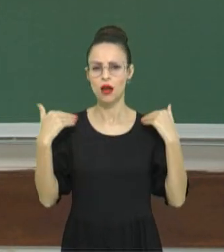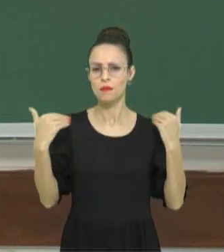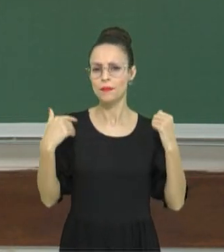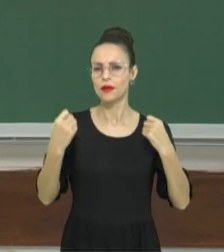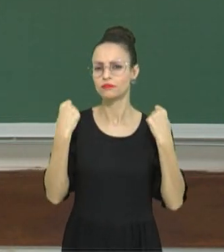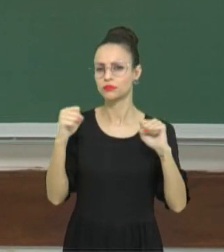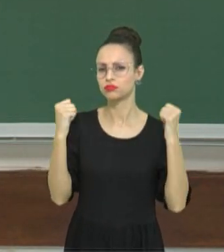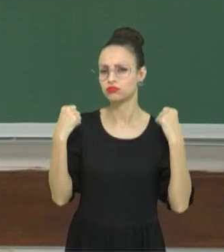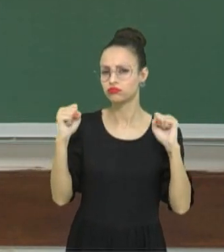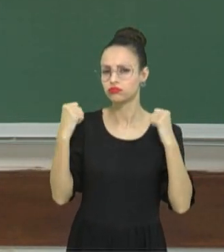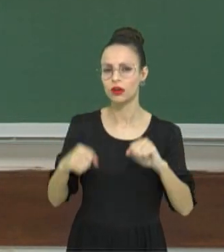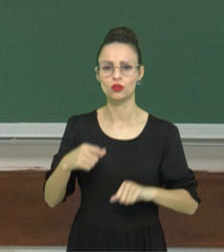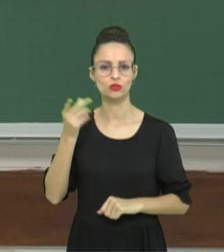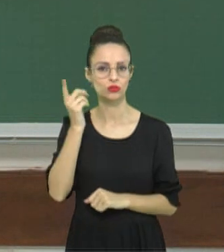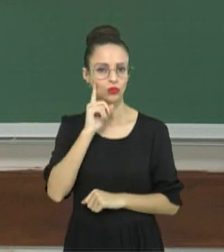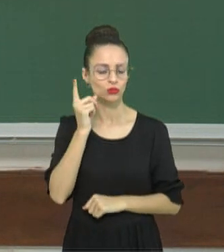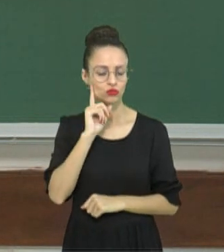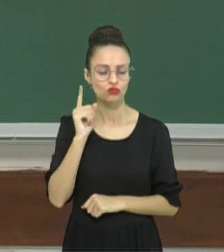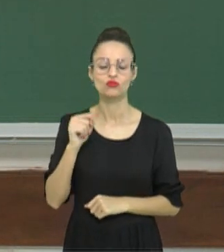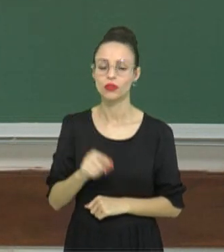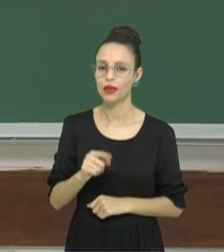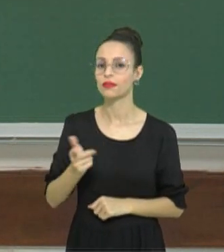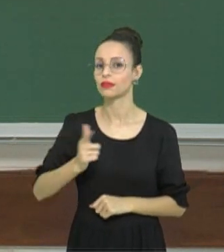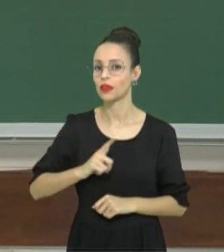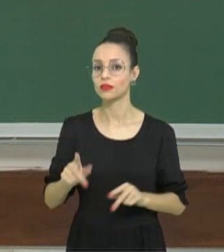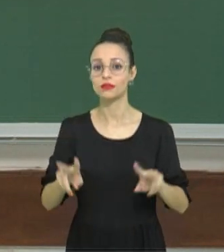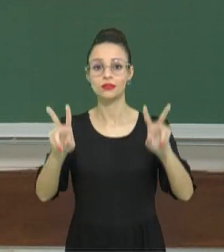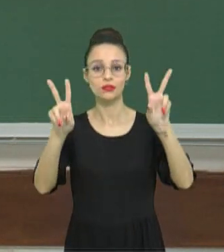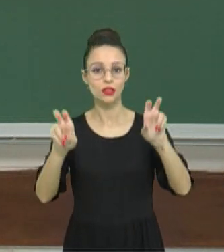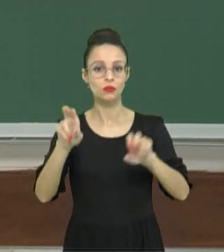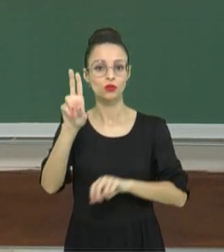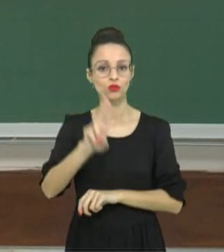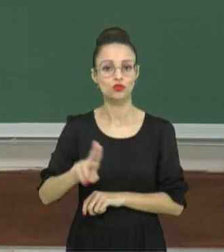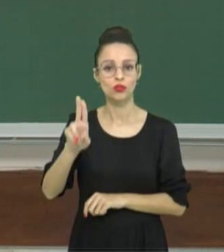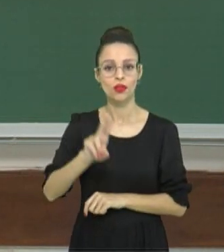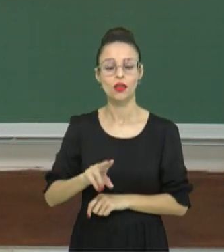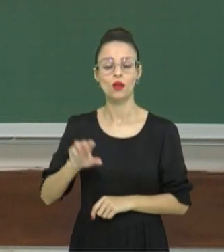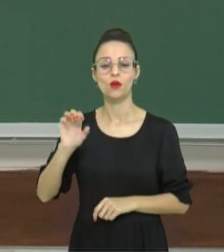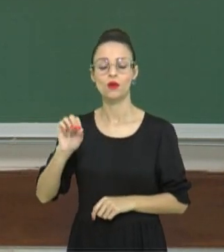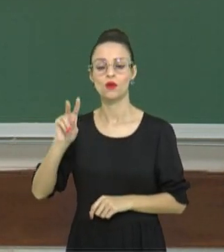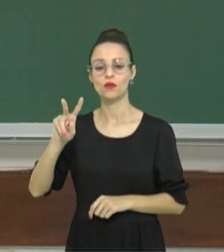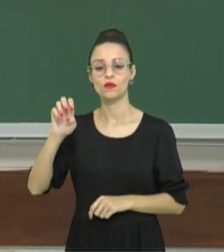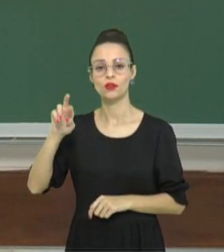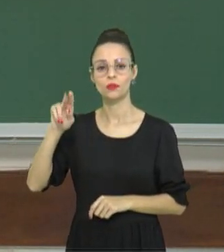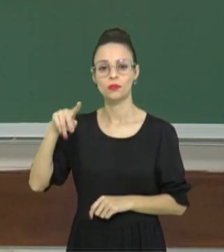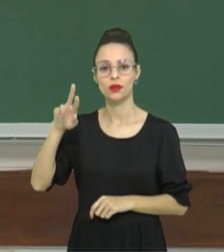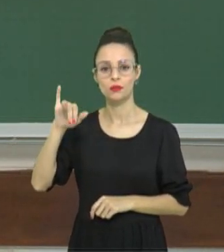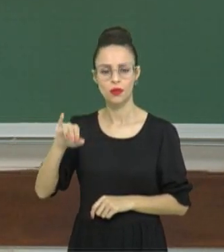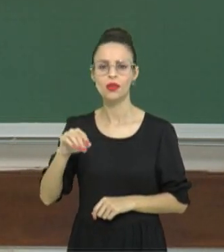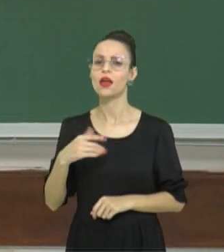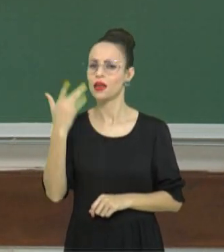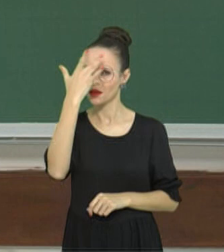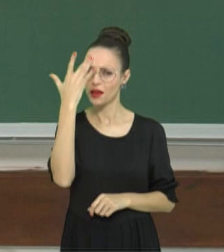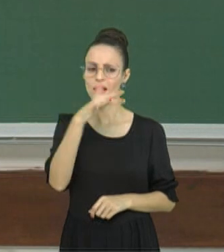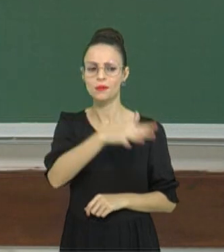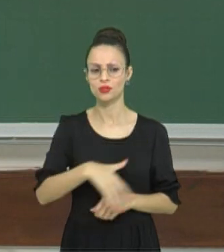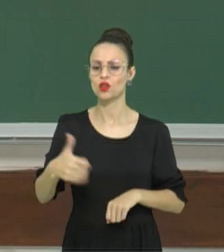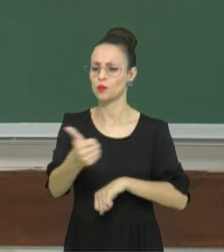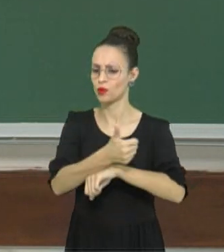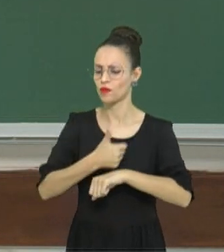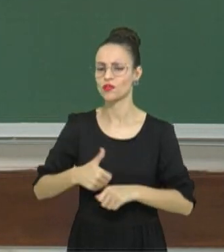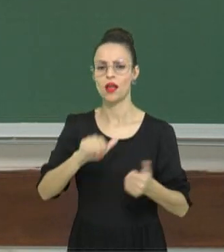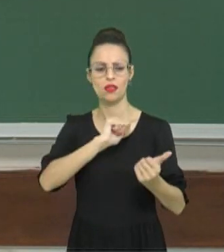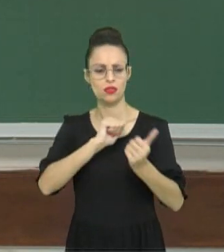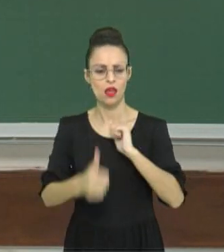dias, existe aí um termo que a gente utiliza, que é o overtraining. Ou seja, até os atletas que estão preparados, têm